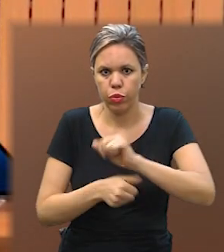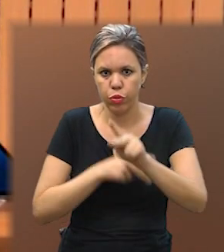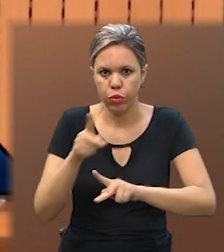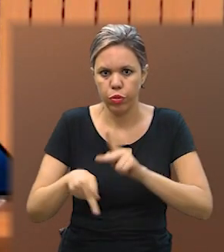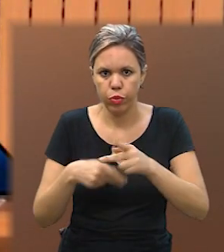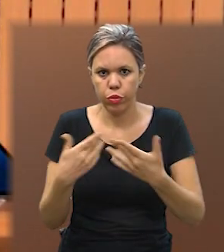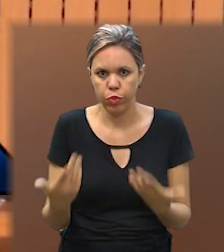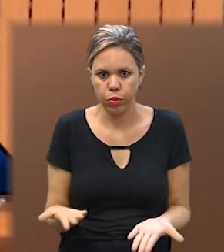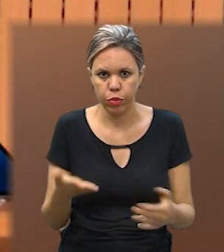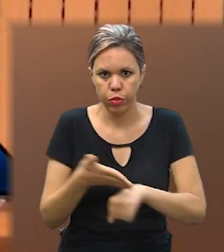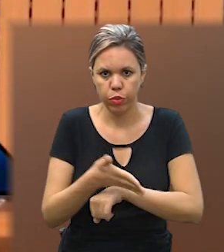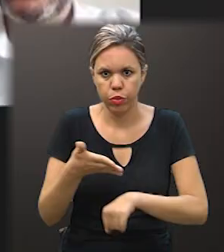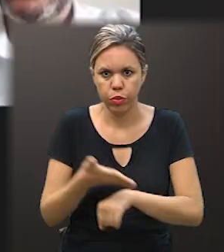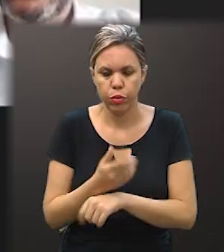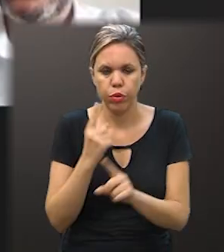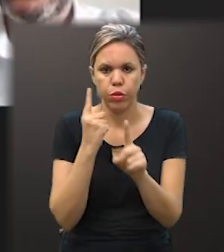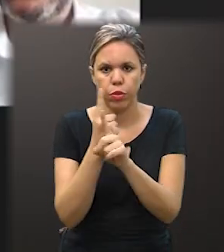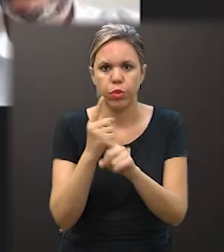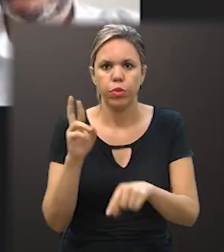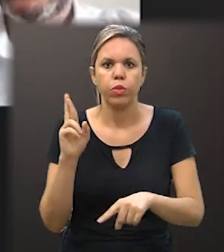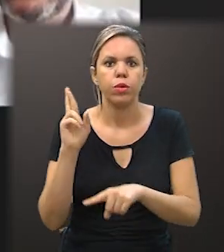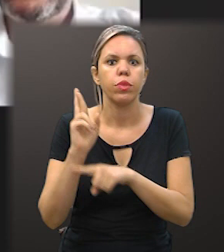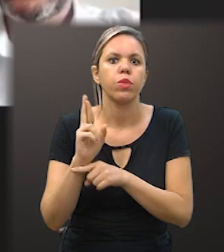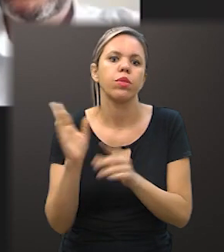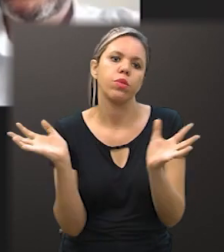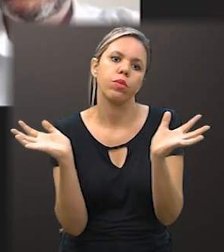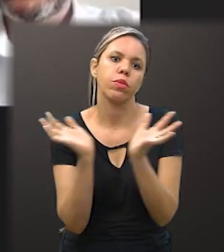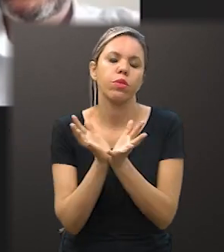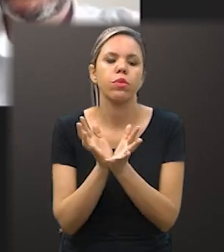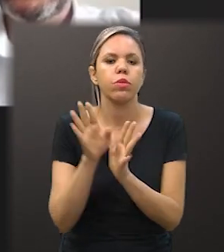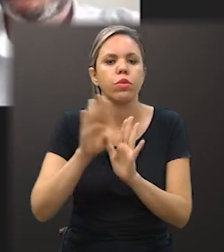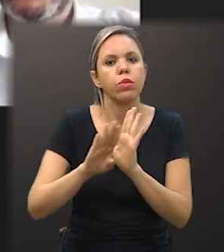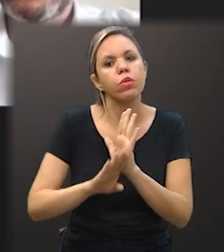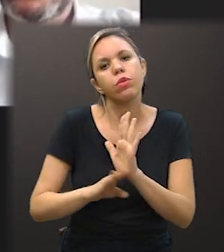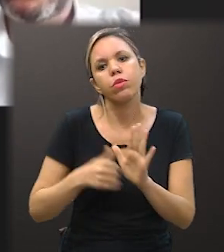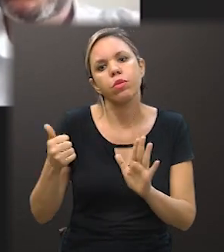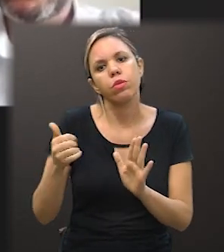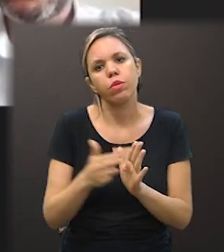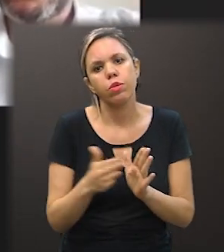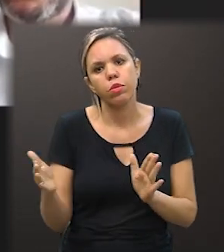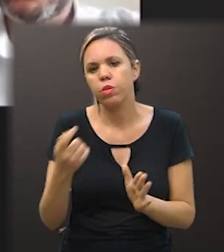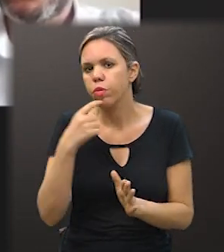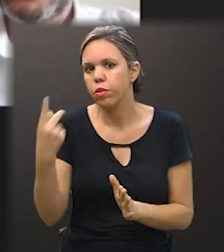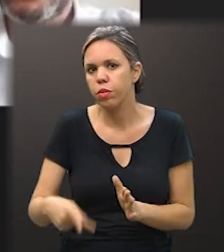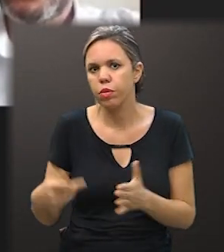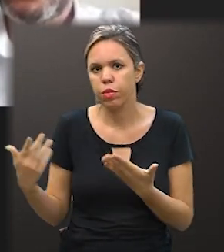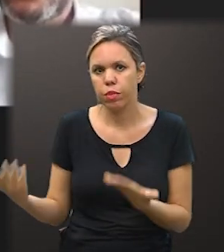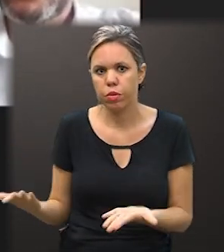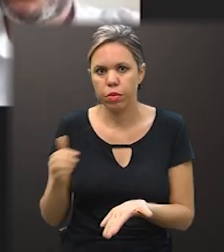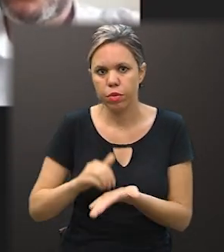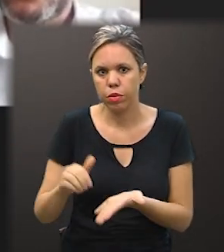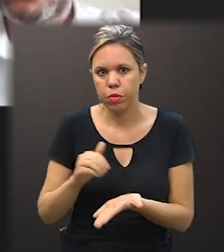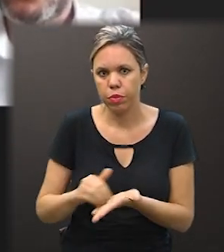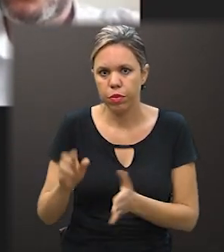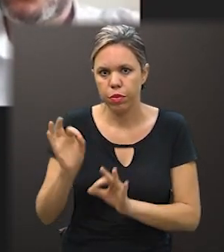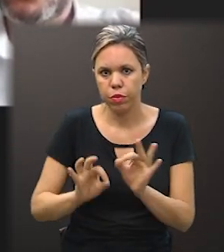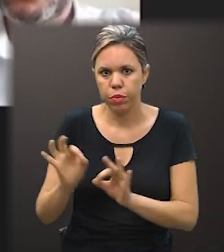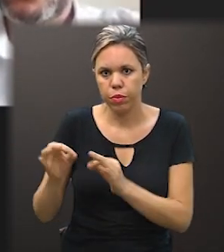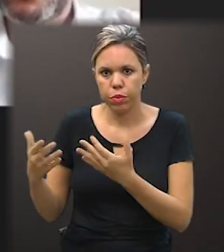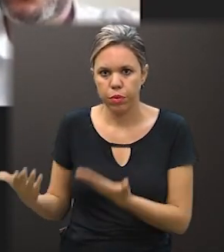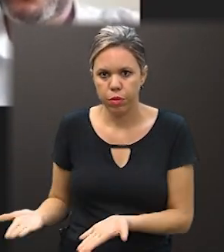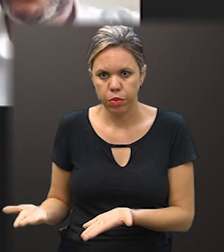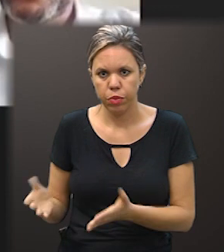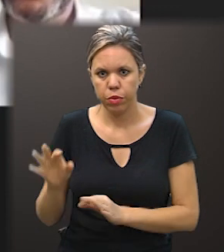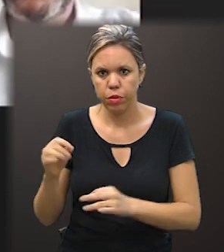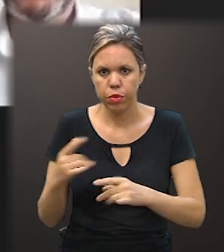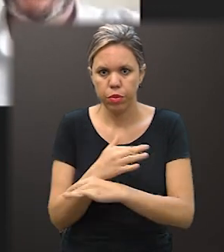com qualidade à população. Participaram do encontro representantes da Comissão do Programa Primeira Infância de Campinas, da Secretaria